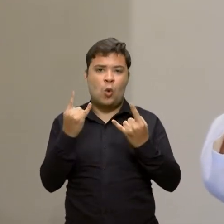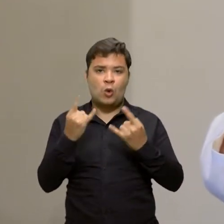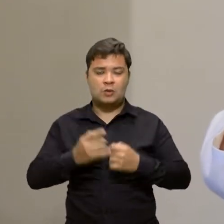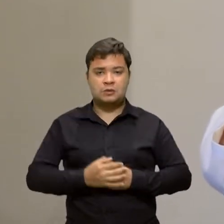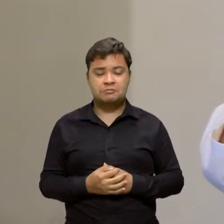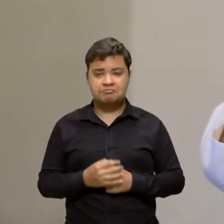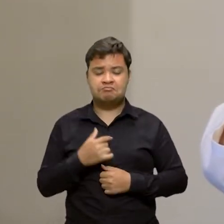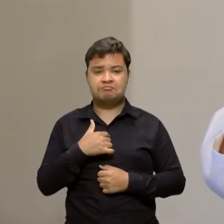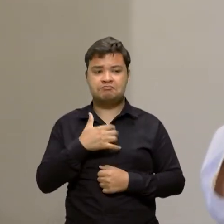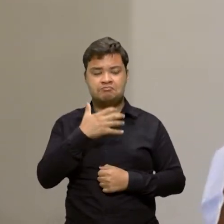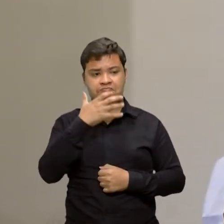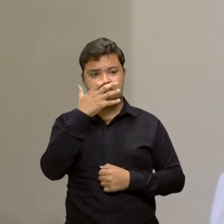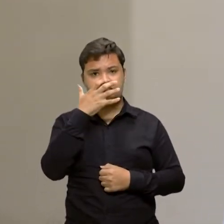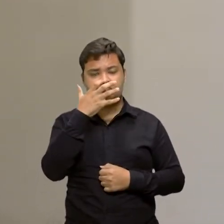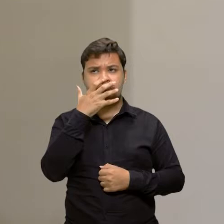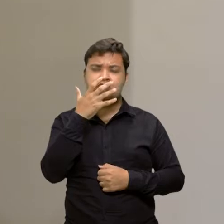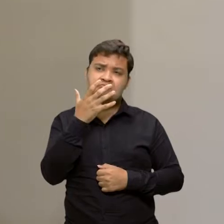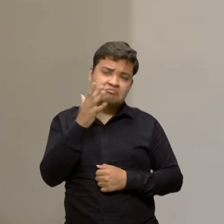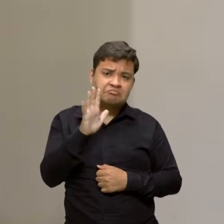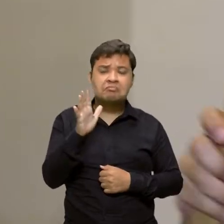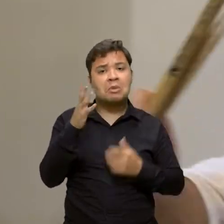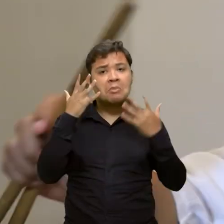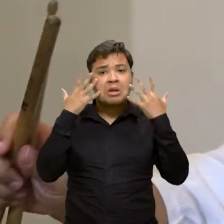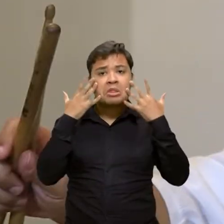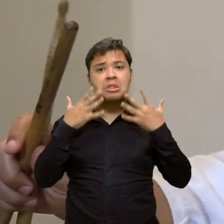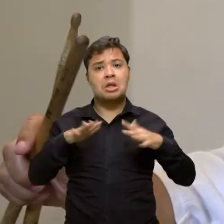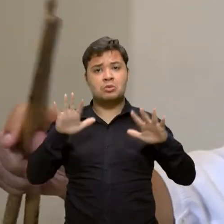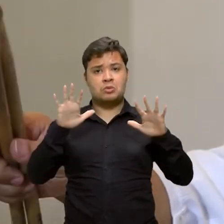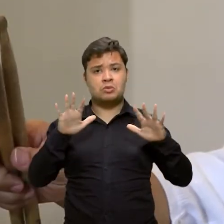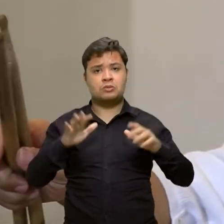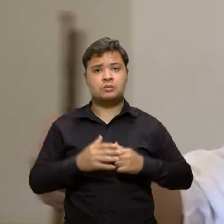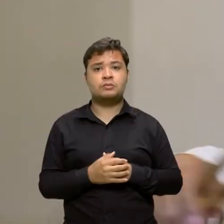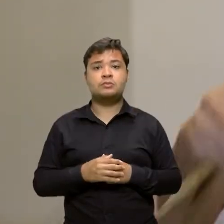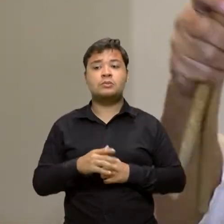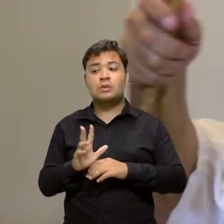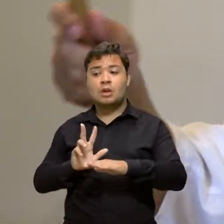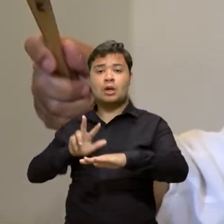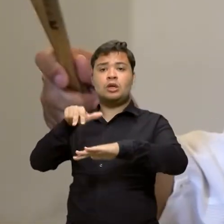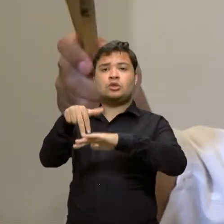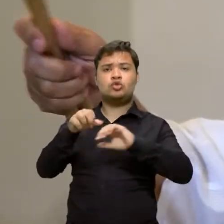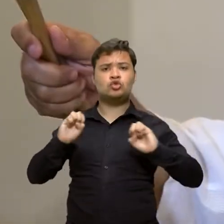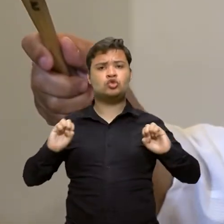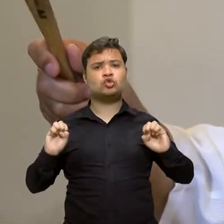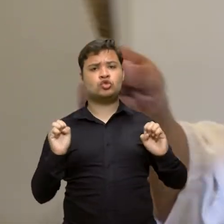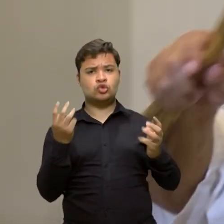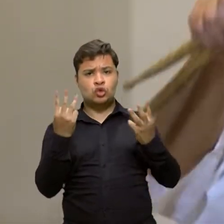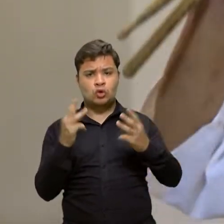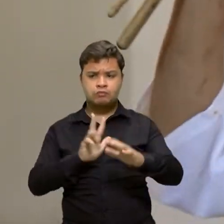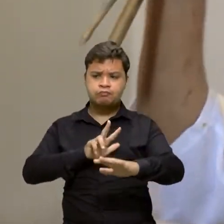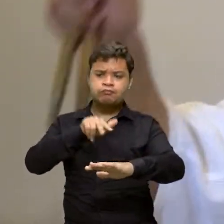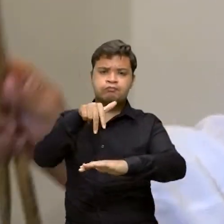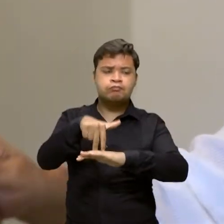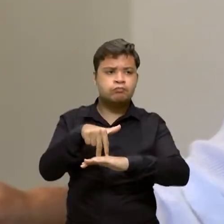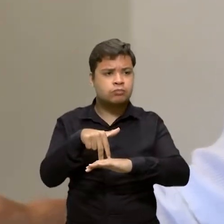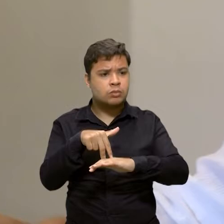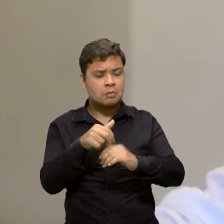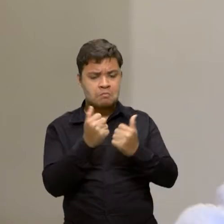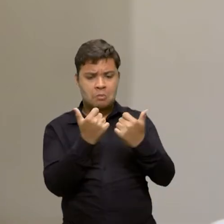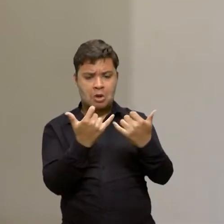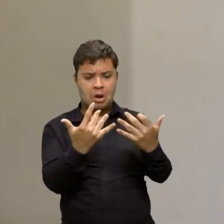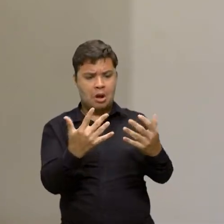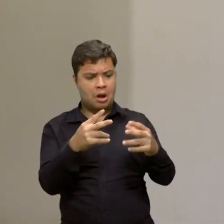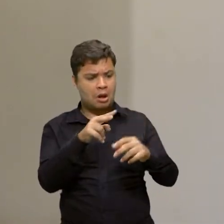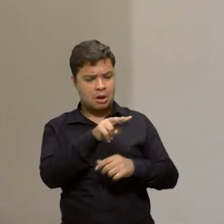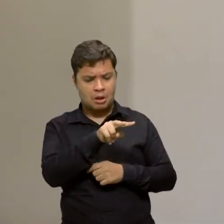não diria impressionado, é natural. Eu vou ao show, bicho, fazer um show, a hora que eu olho pra plateia,